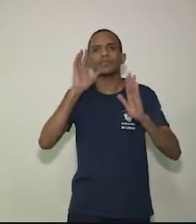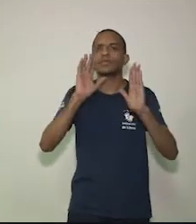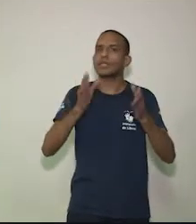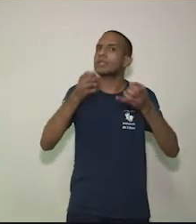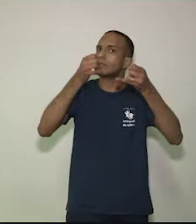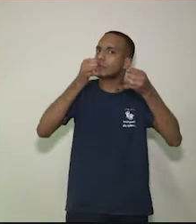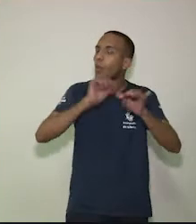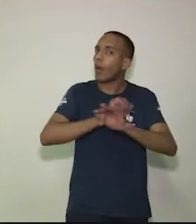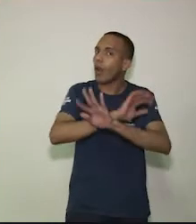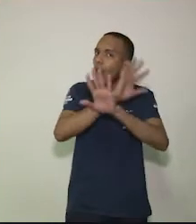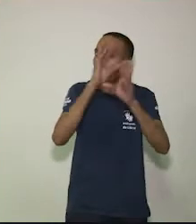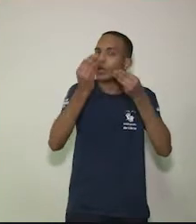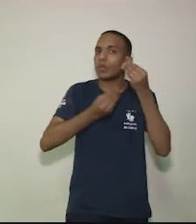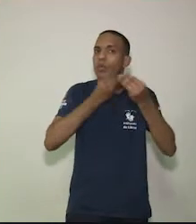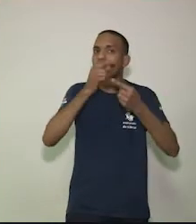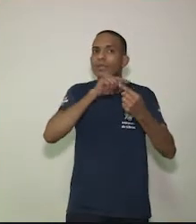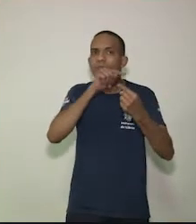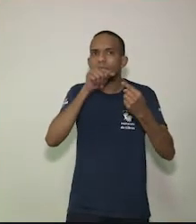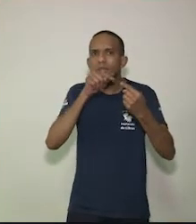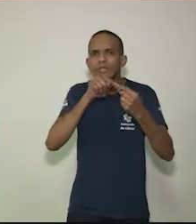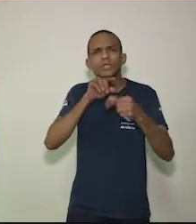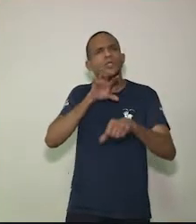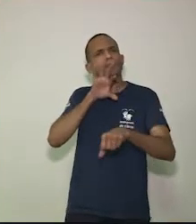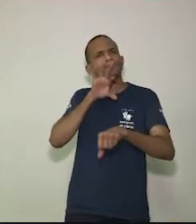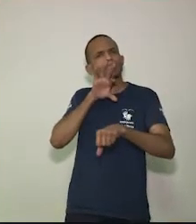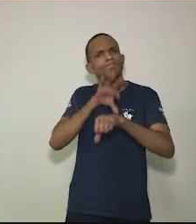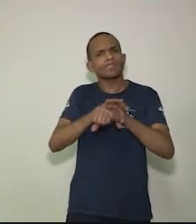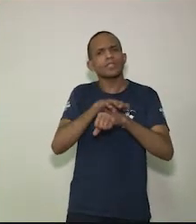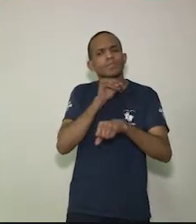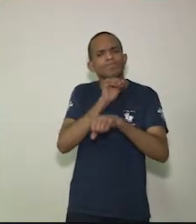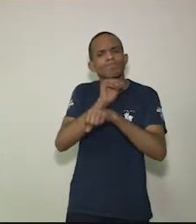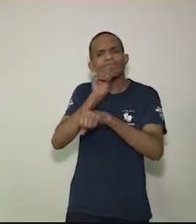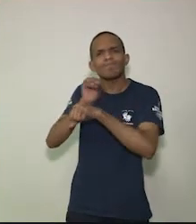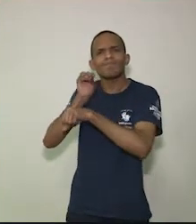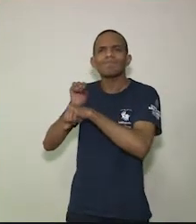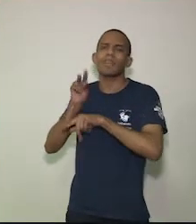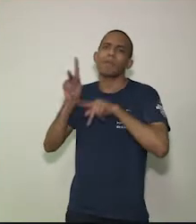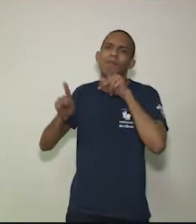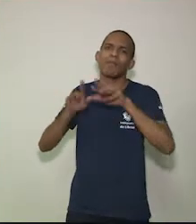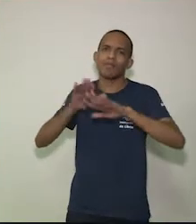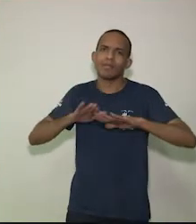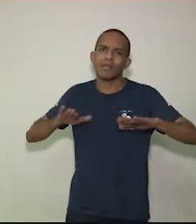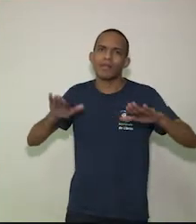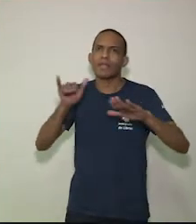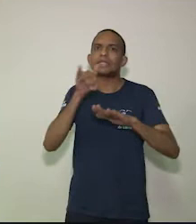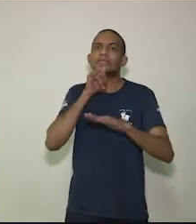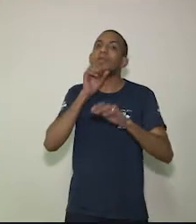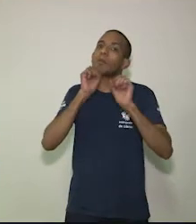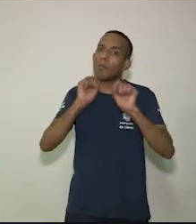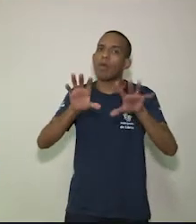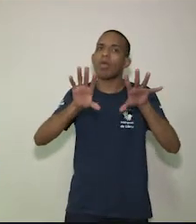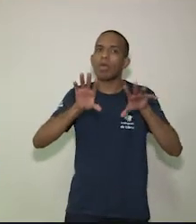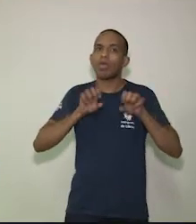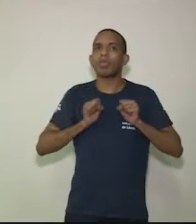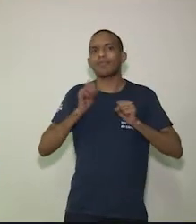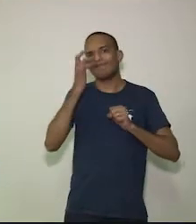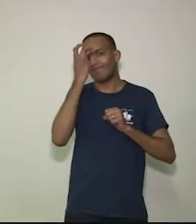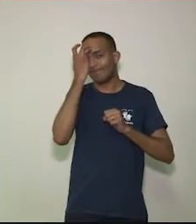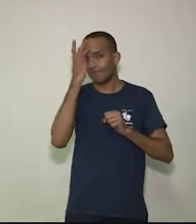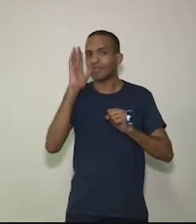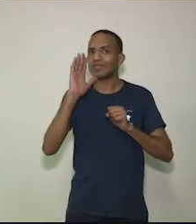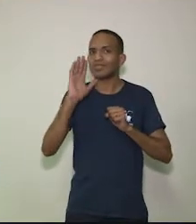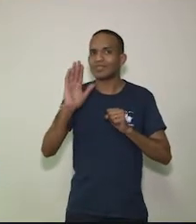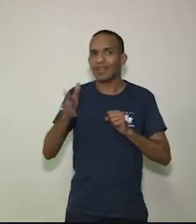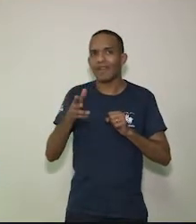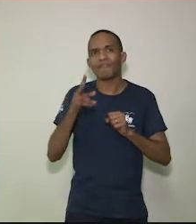claro, no sentido de proteger as populações que se encontram suscetíveis, que, como já foi visto, são